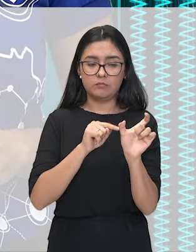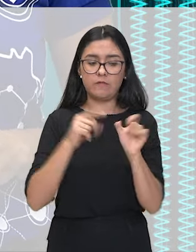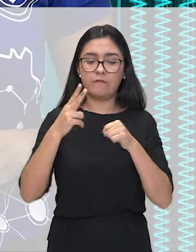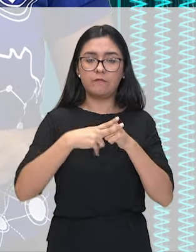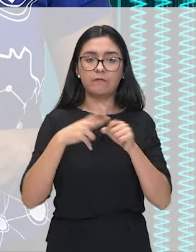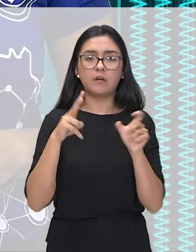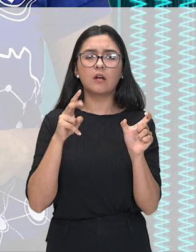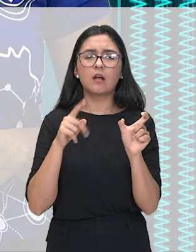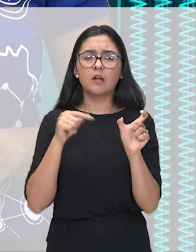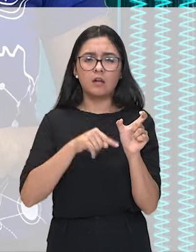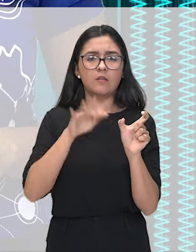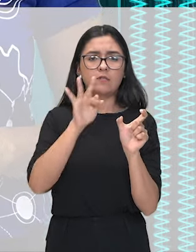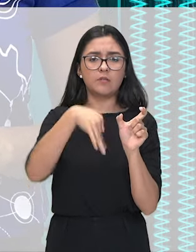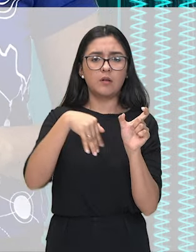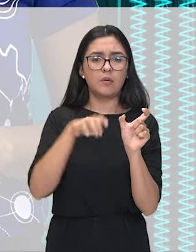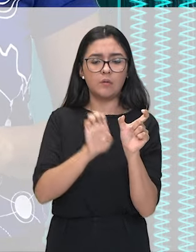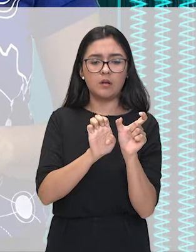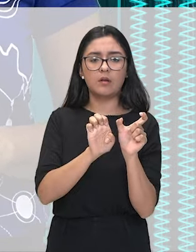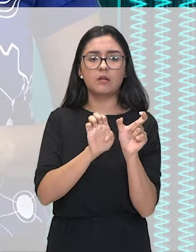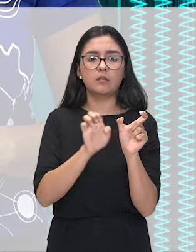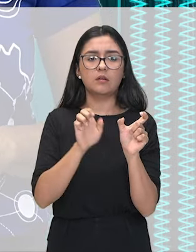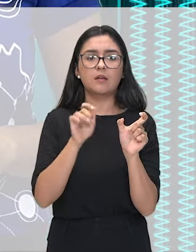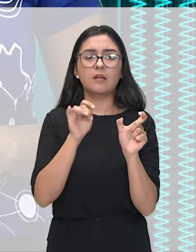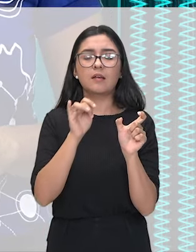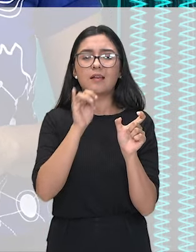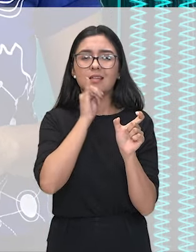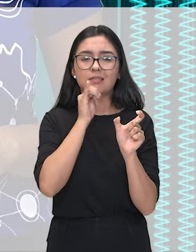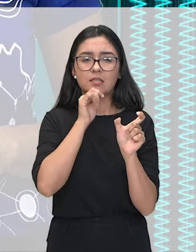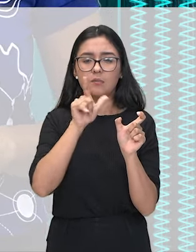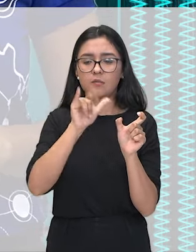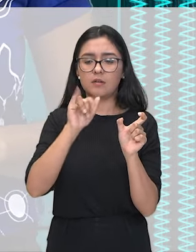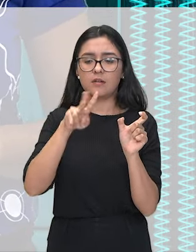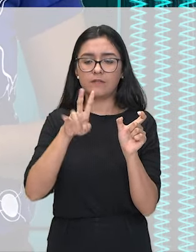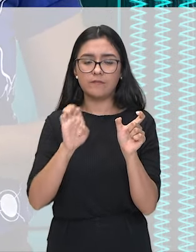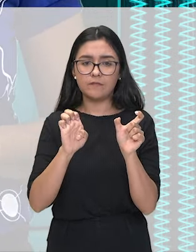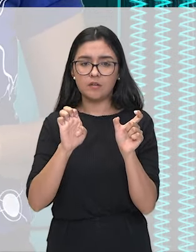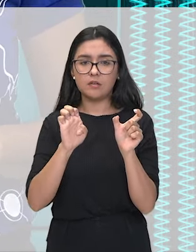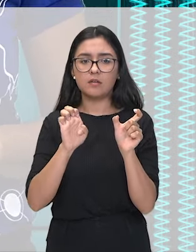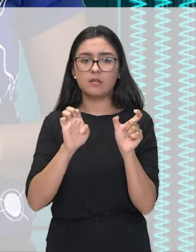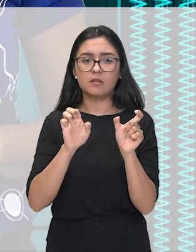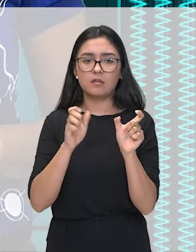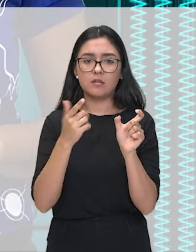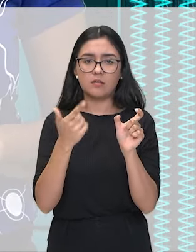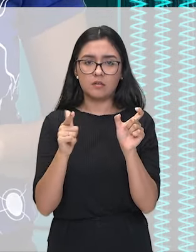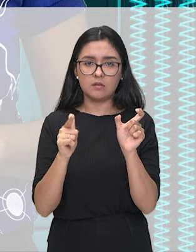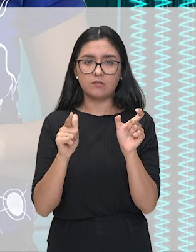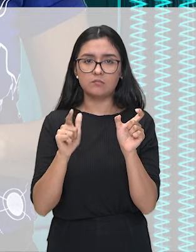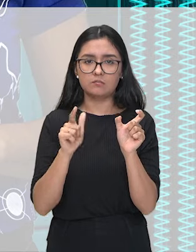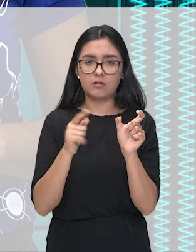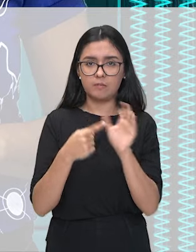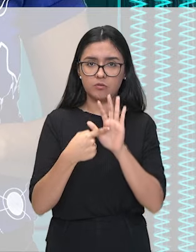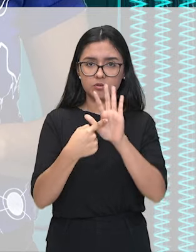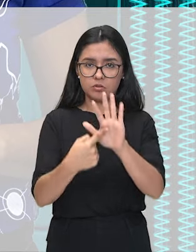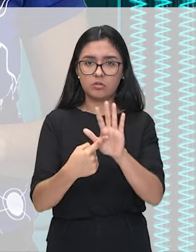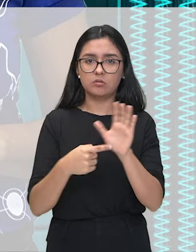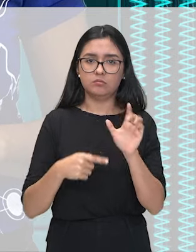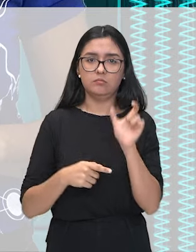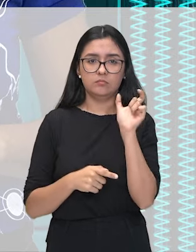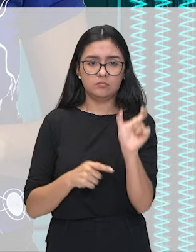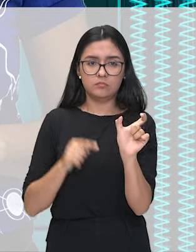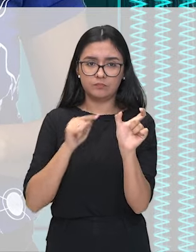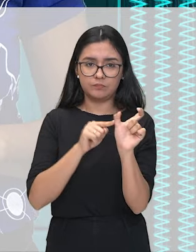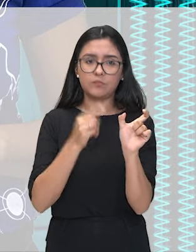verbo que termina em e como por exemplo verbo Liv viver ou morar ó termina em e não é isso tá destacado aqui ó tem uma cor